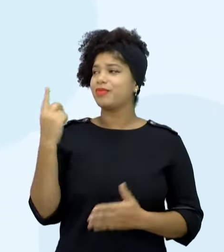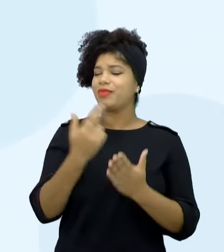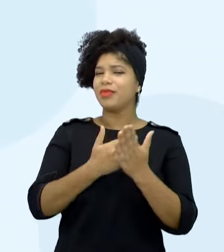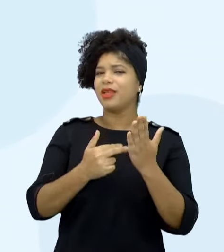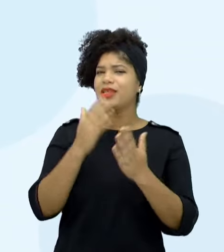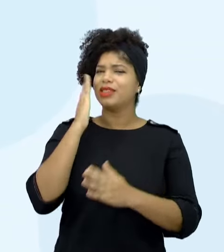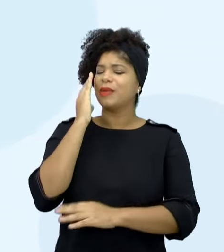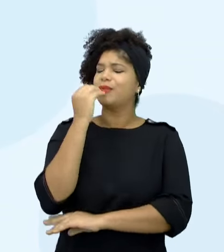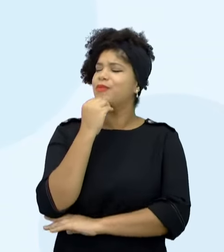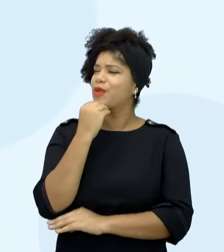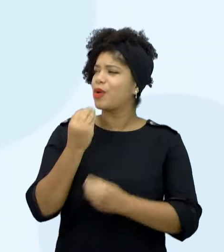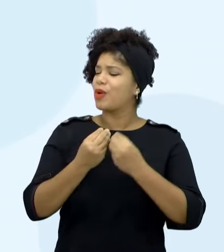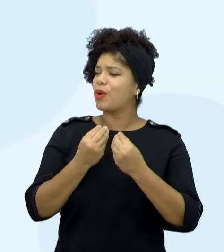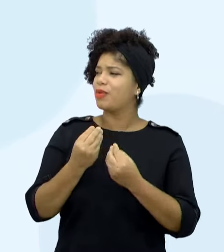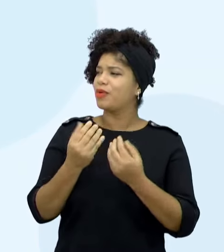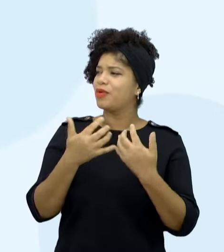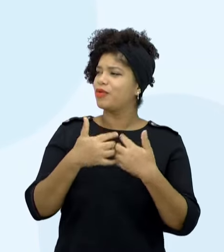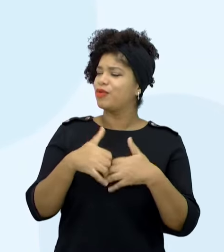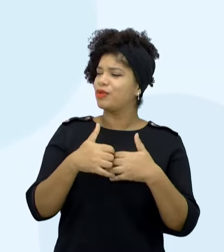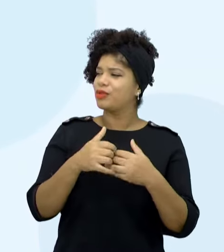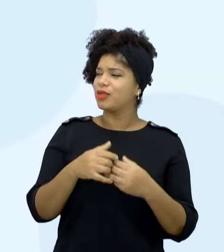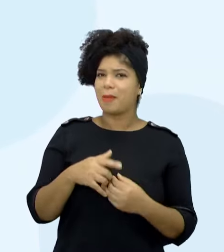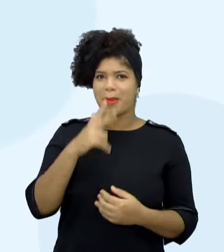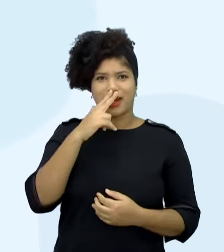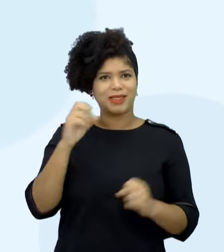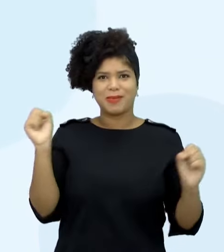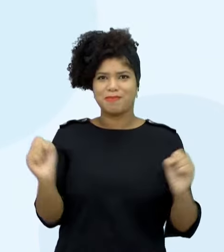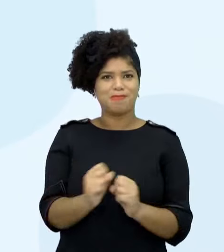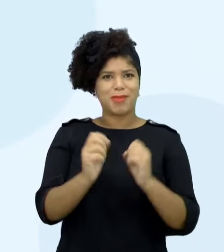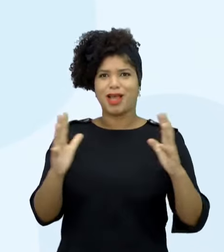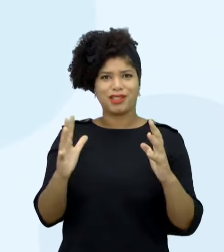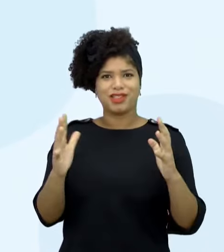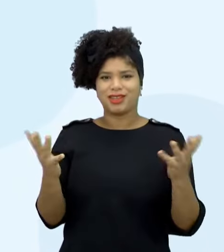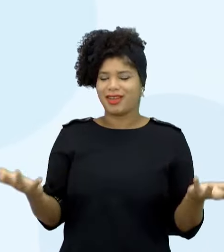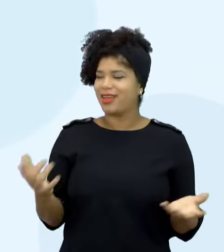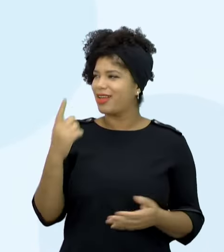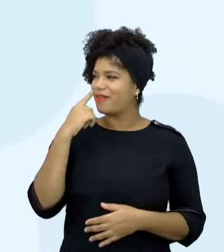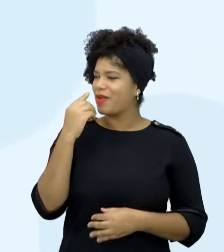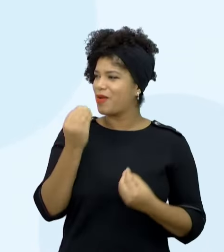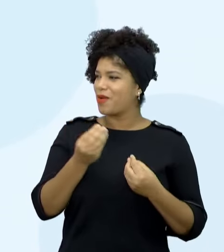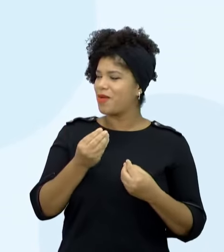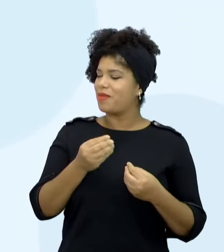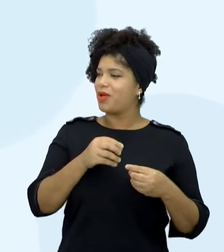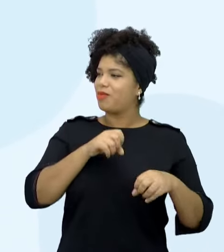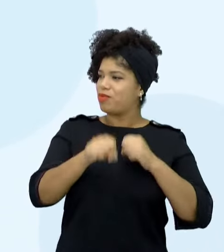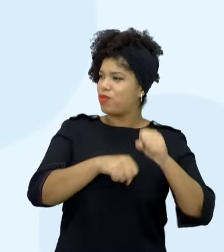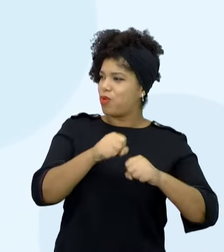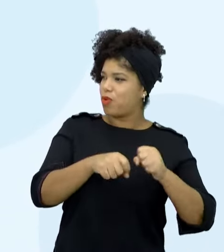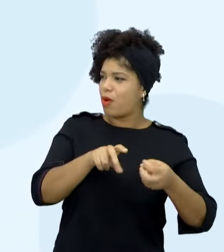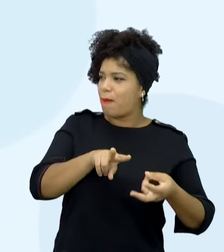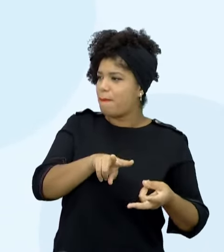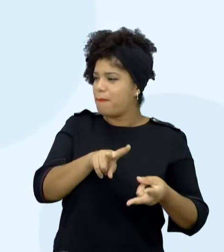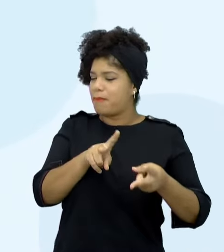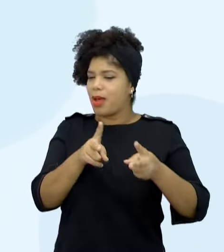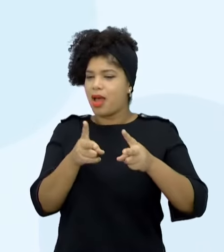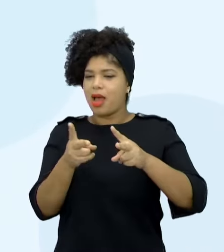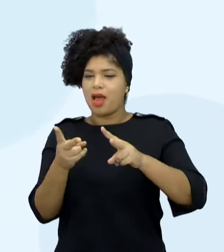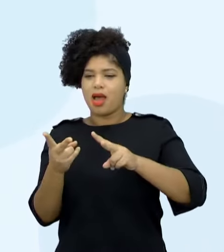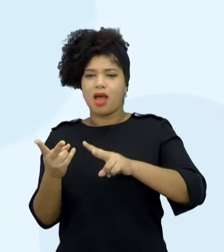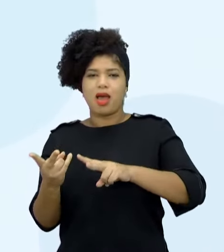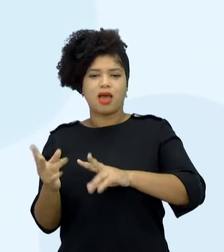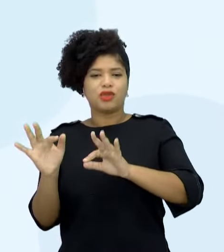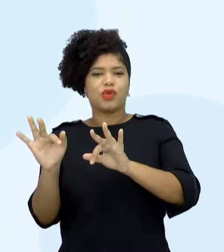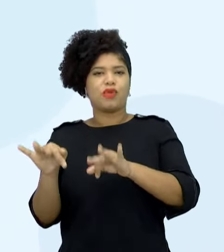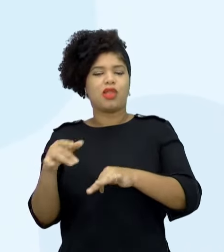funciona essa mágica aqui de transformar a energia mecânica no final aqui que